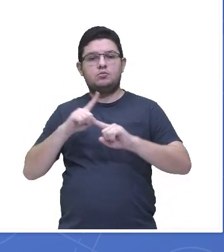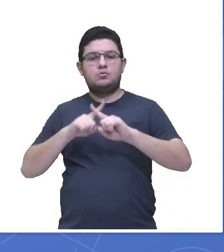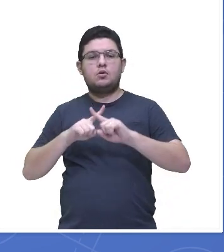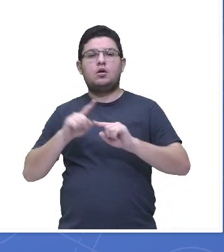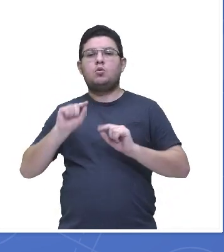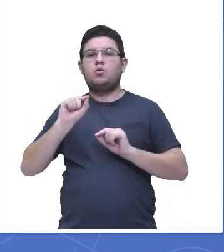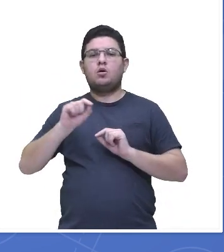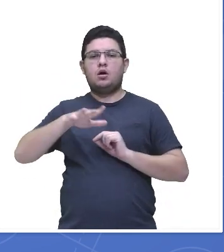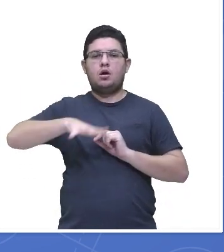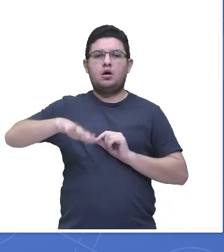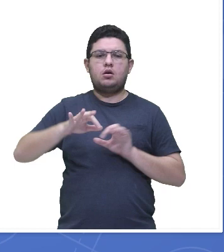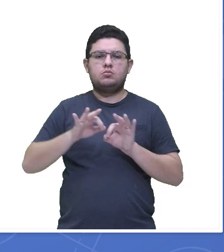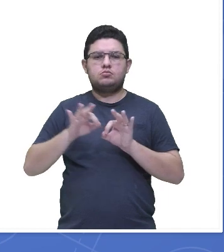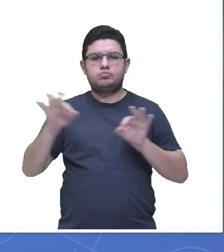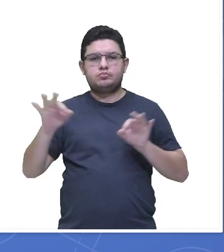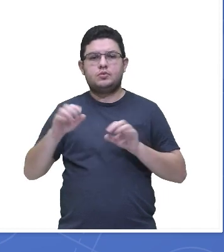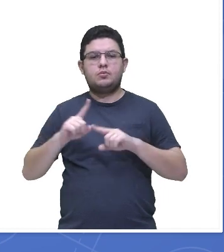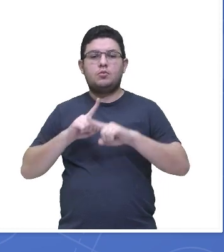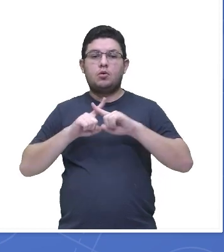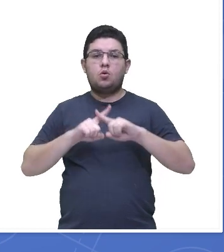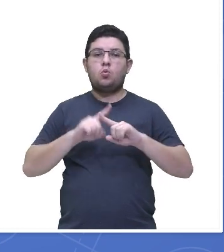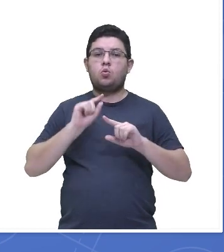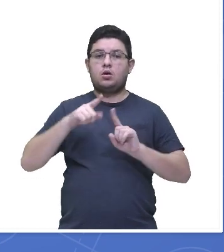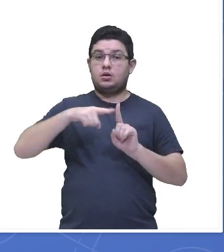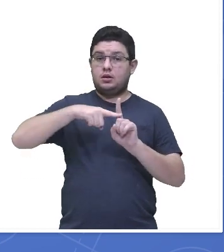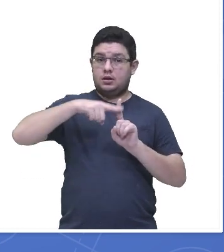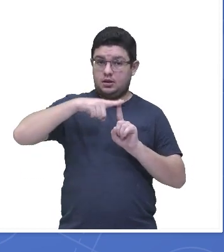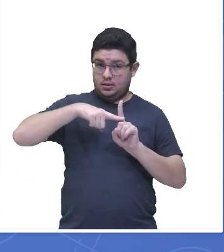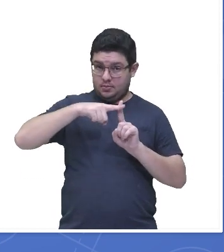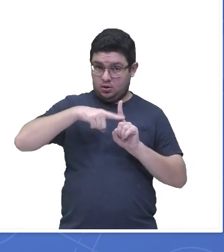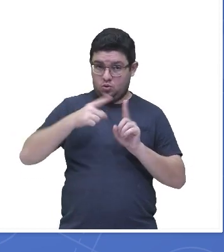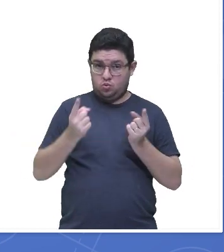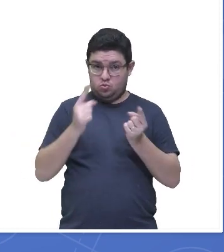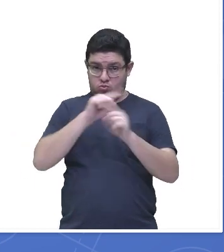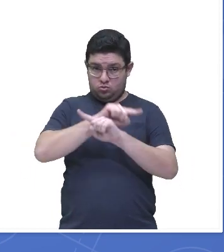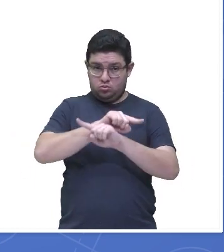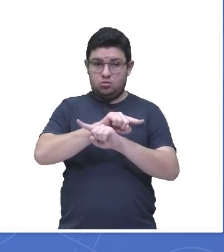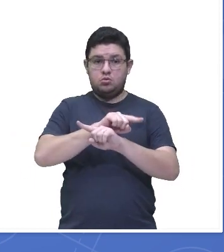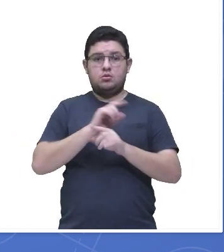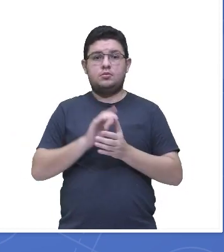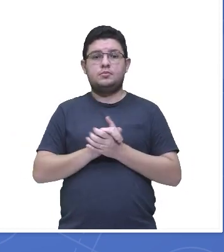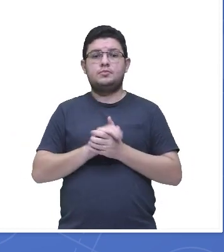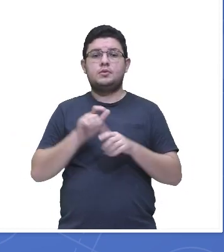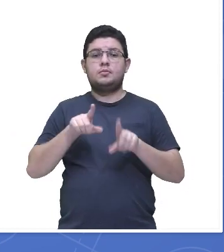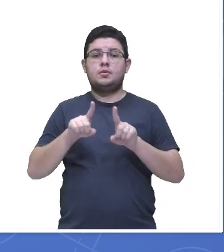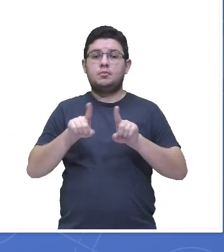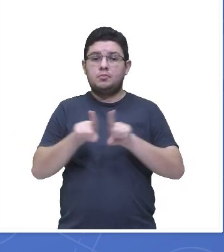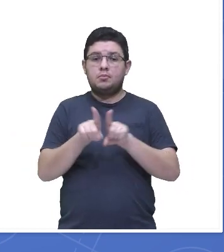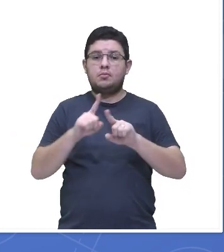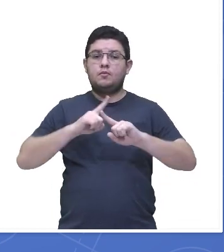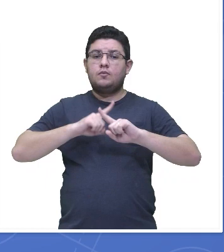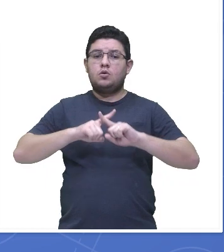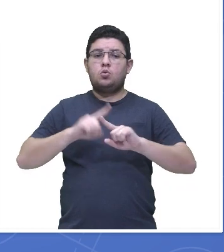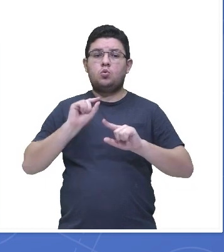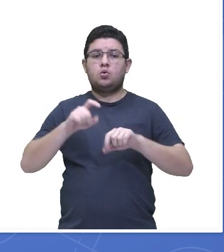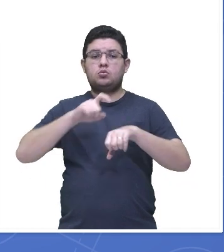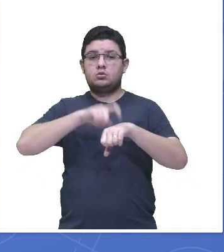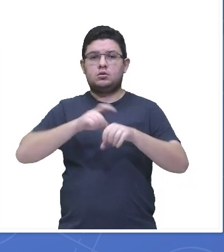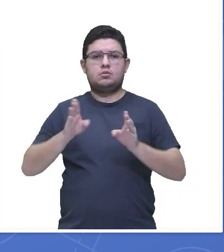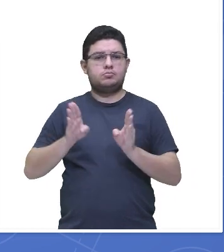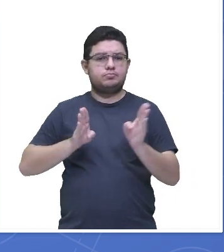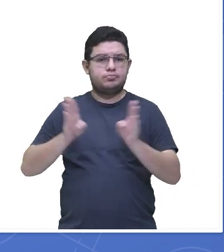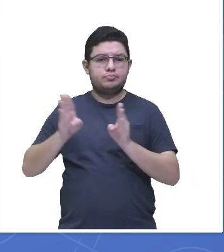pela diferença de temperatura, também multiplicada pelo intervalo de tempo em que isso acontece, e tudo isso dividido,